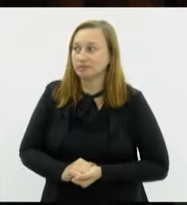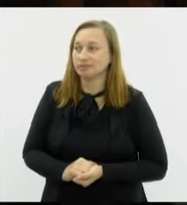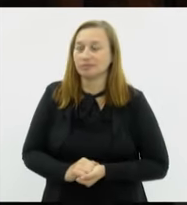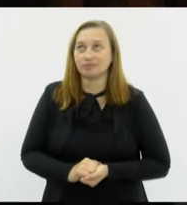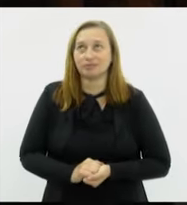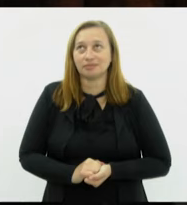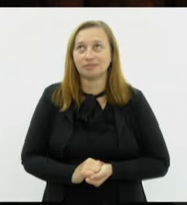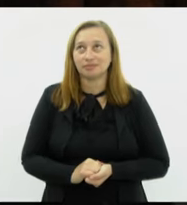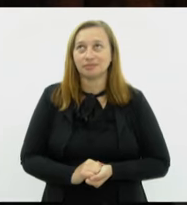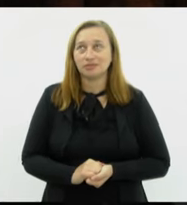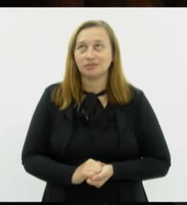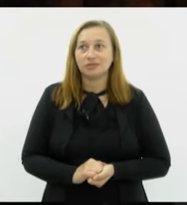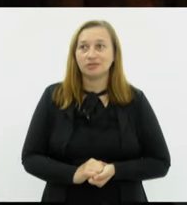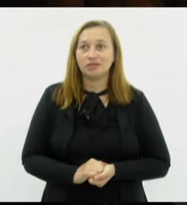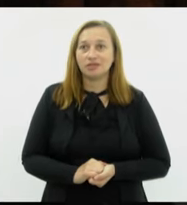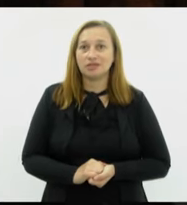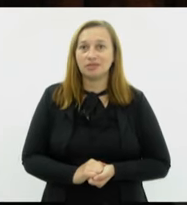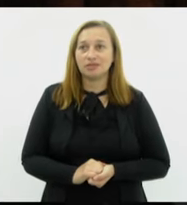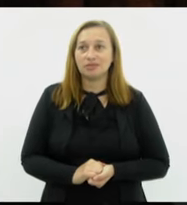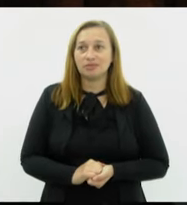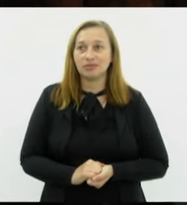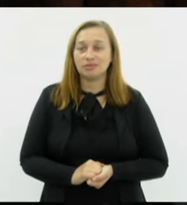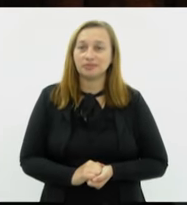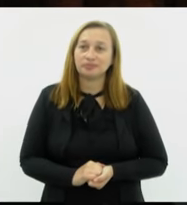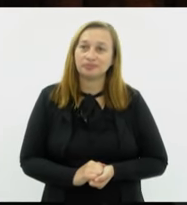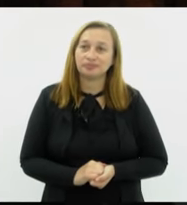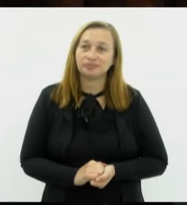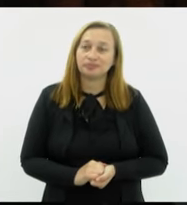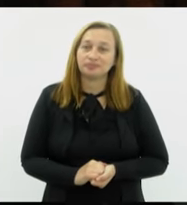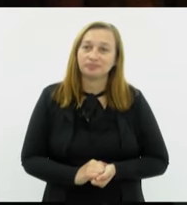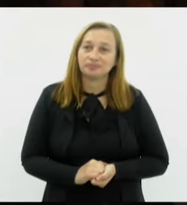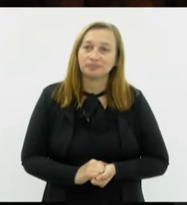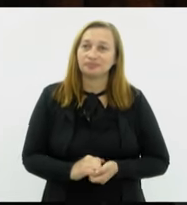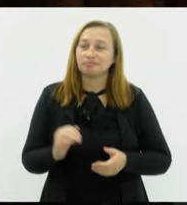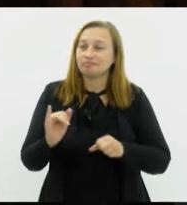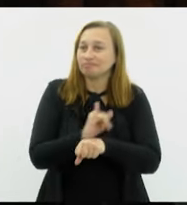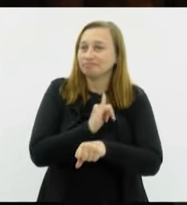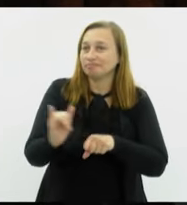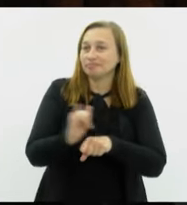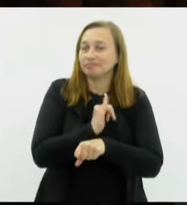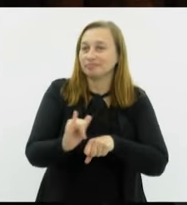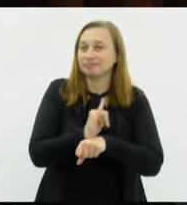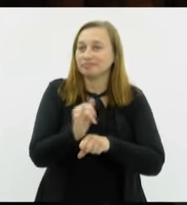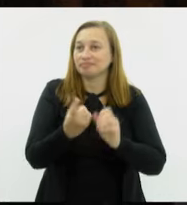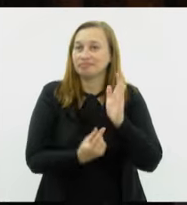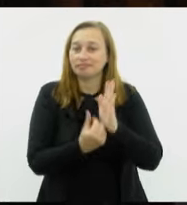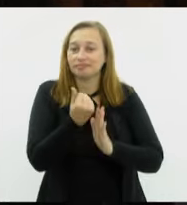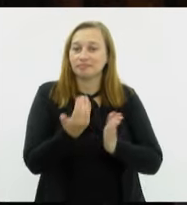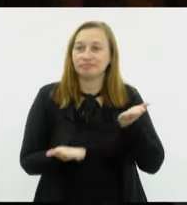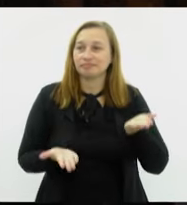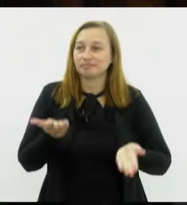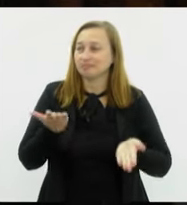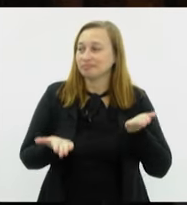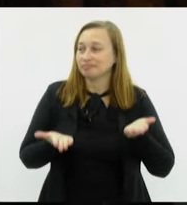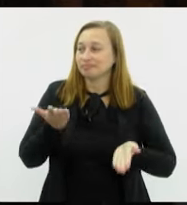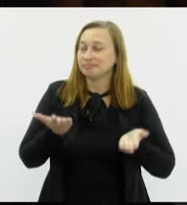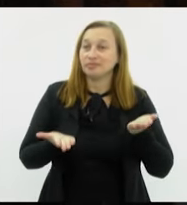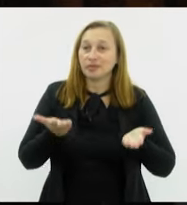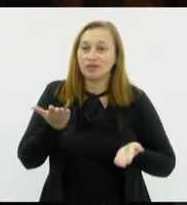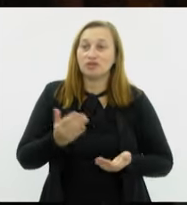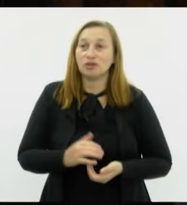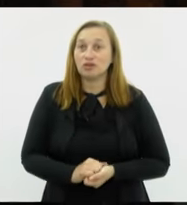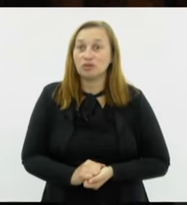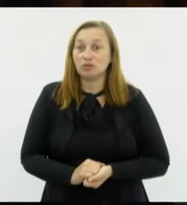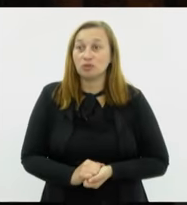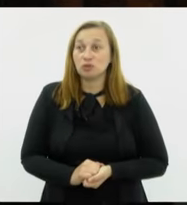Previdência. Isso é fundamental, isso é estratégico para o equilíbrio econômico e financeiro do Estado. Isso é o que